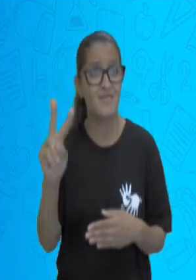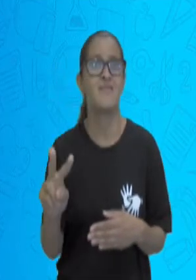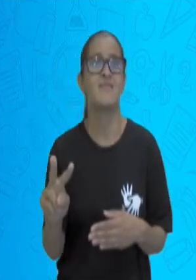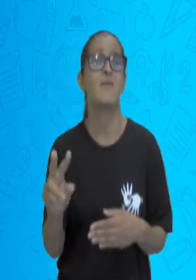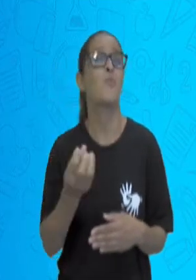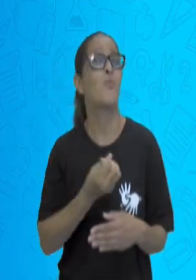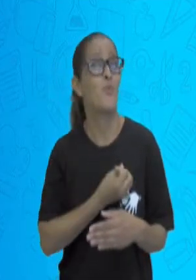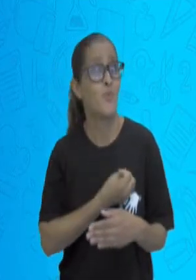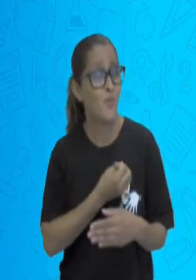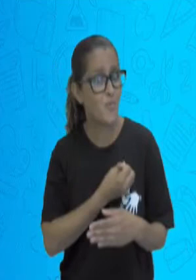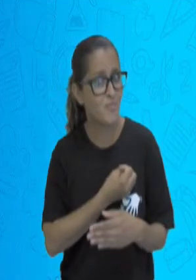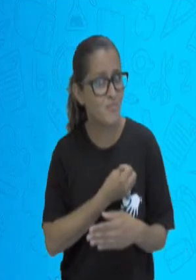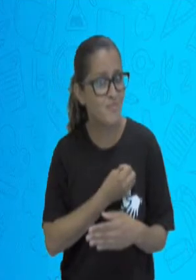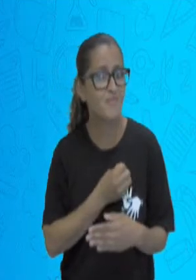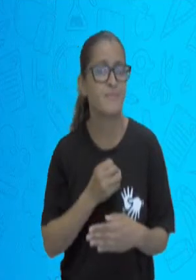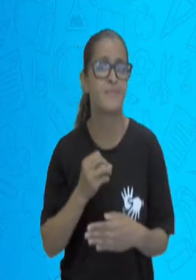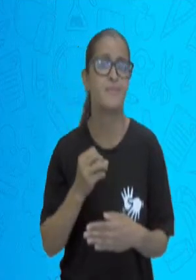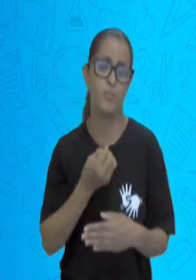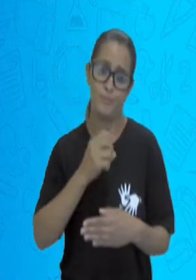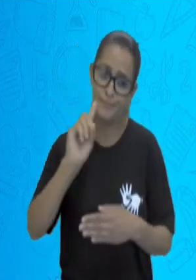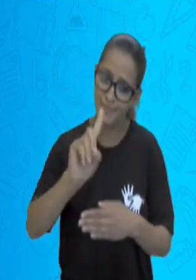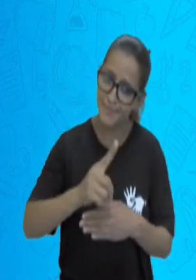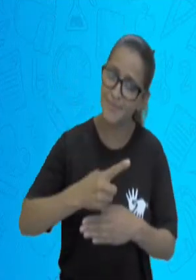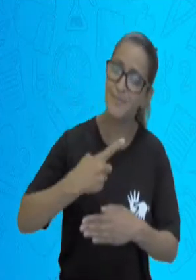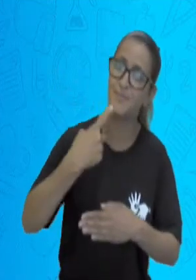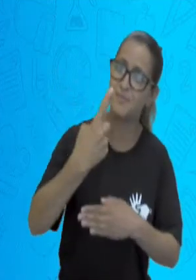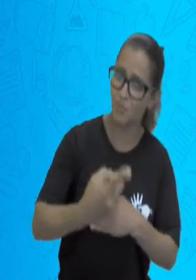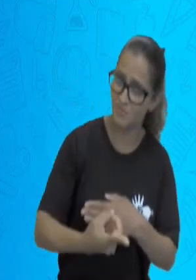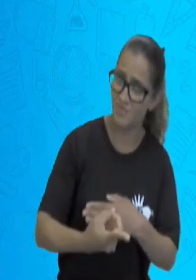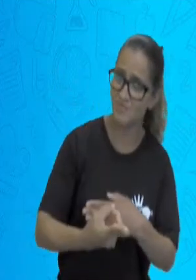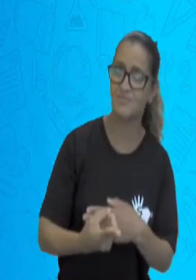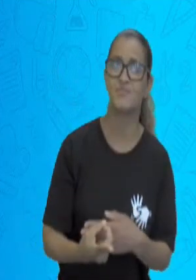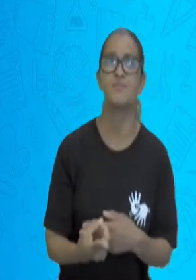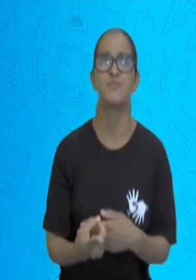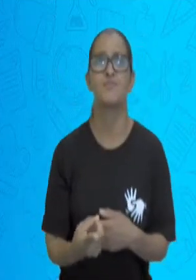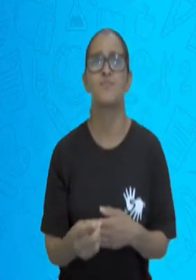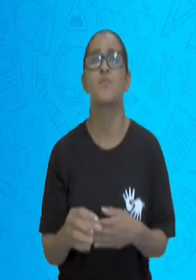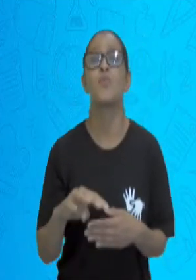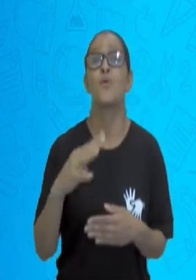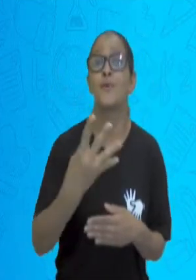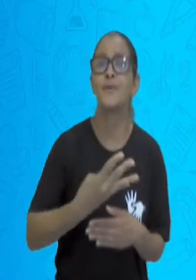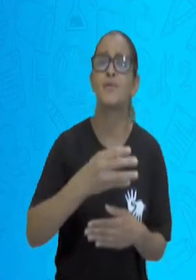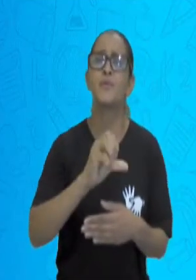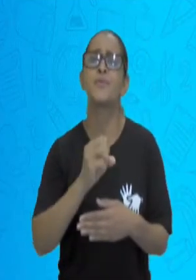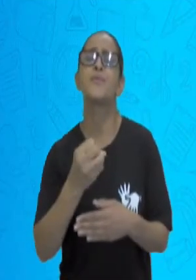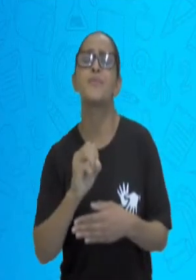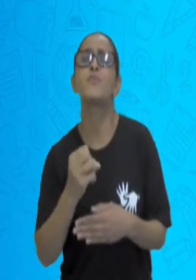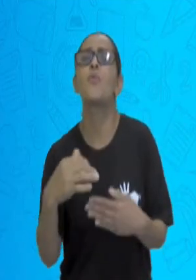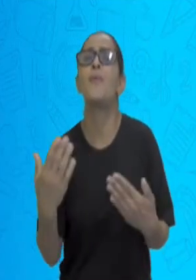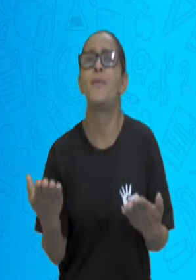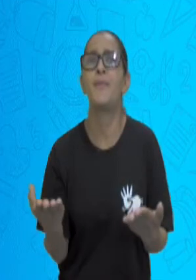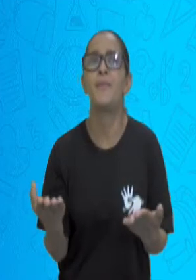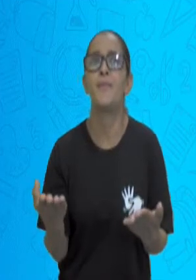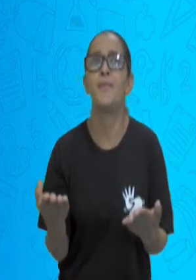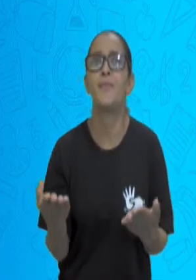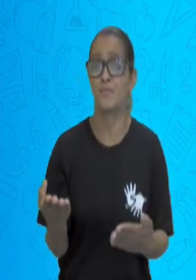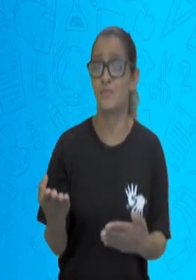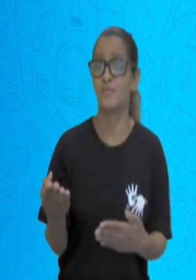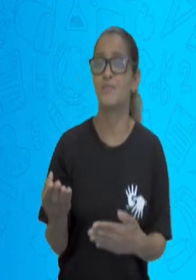aquele que vem depois. Qual é o número que vem depois do número 48?